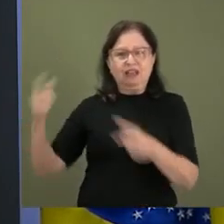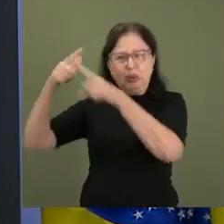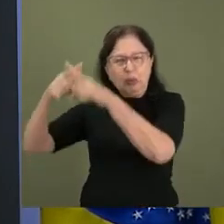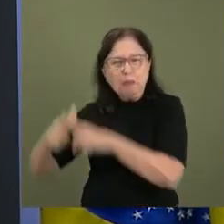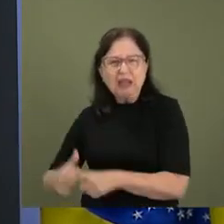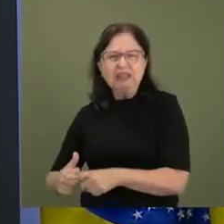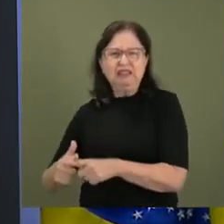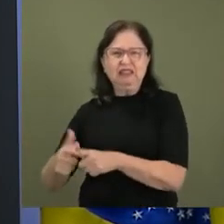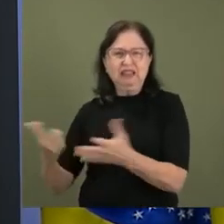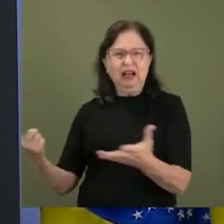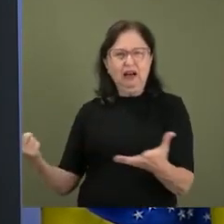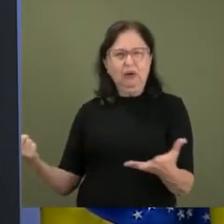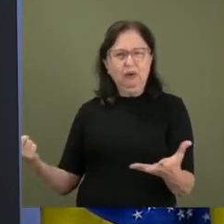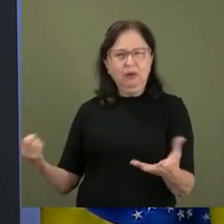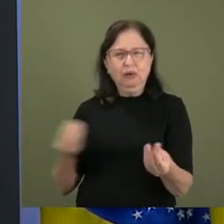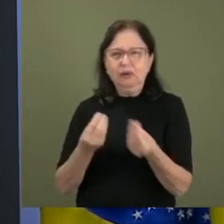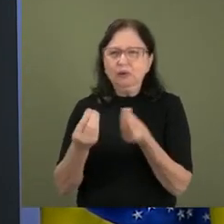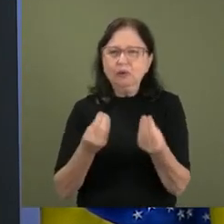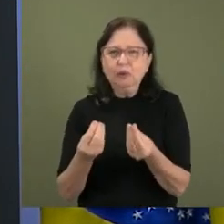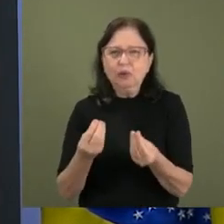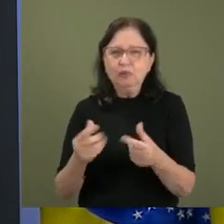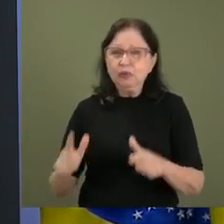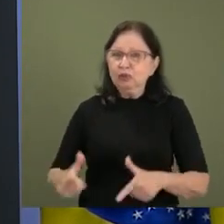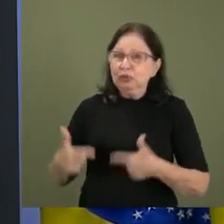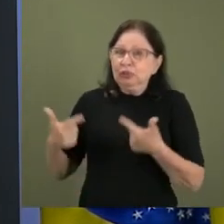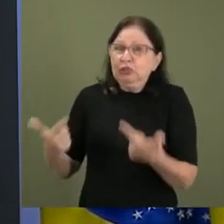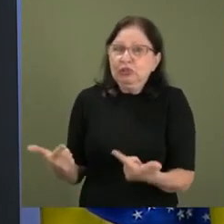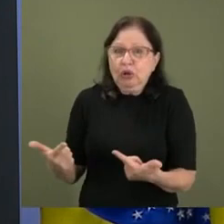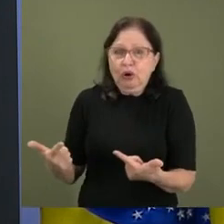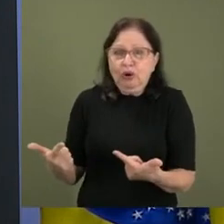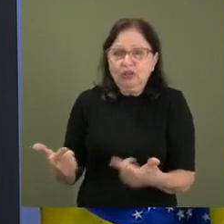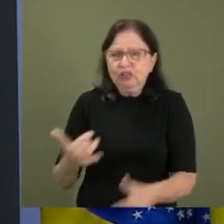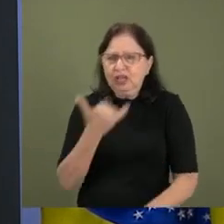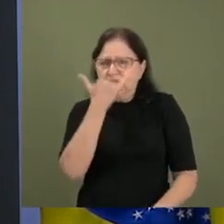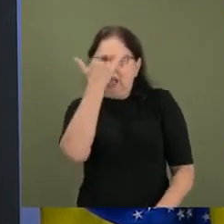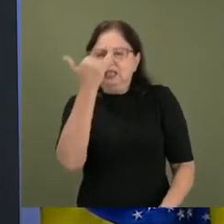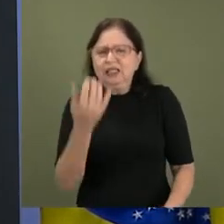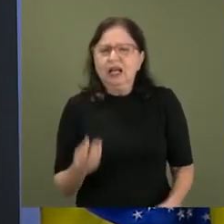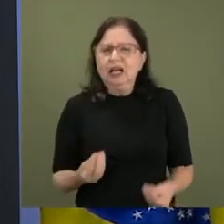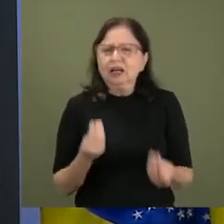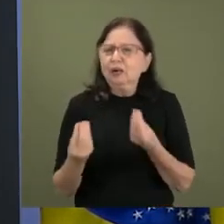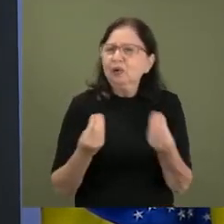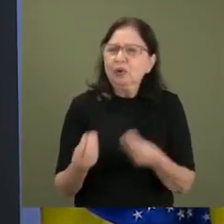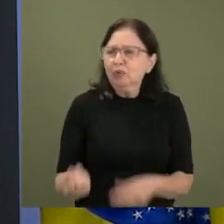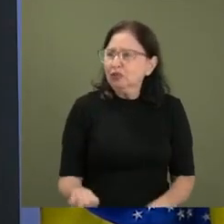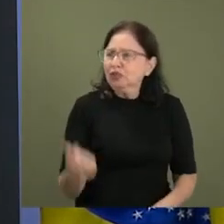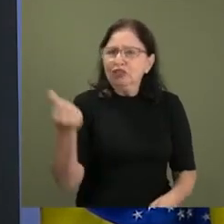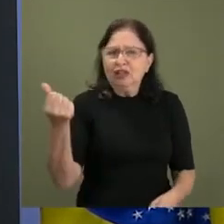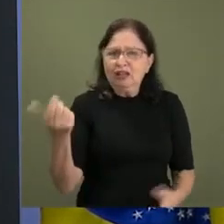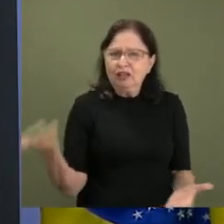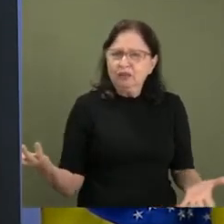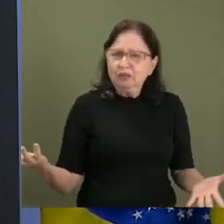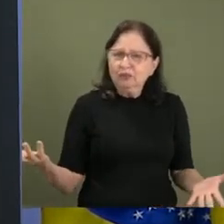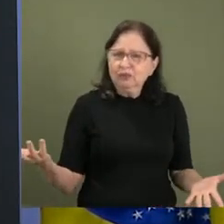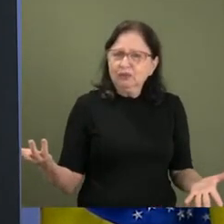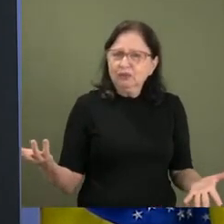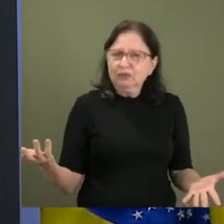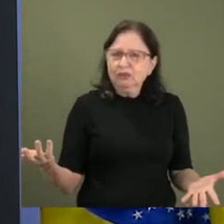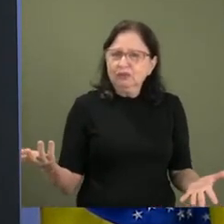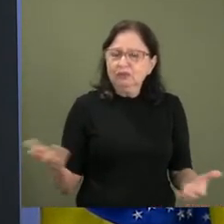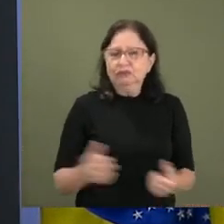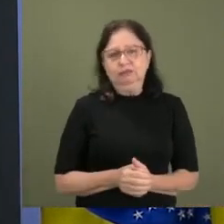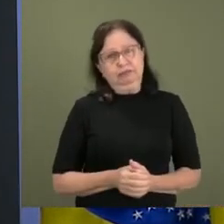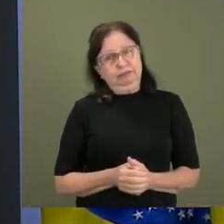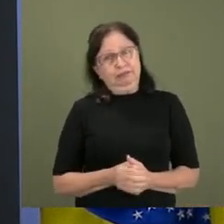final e se darem a sorte de terem selecionado o time certo sacam dinheiro não são jogos de aposta tem couro de jacaré